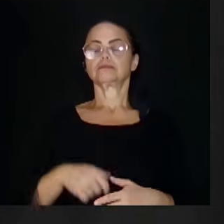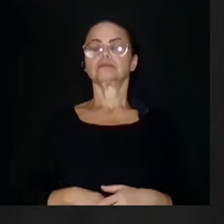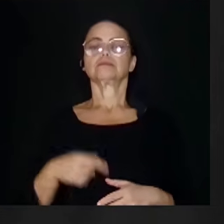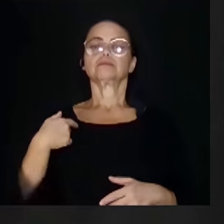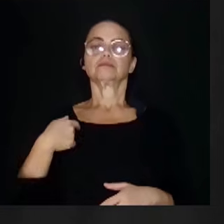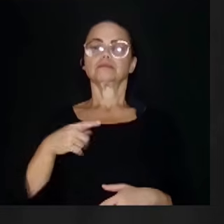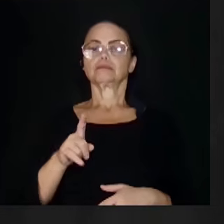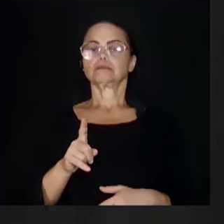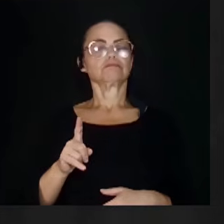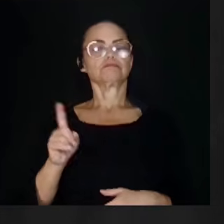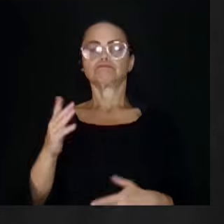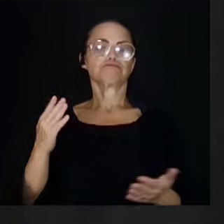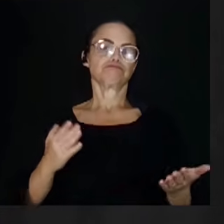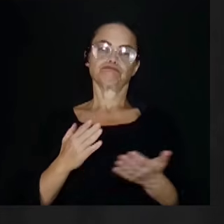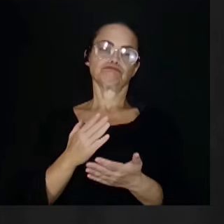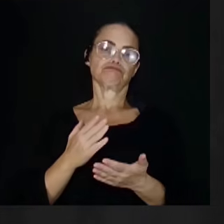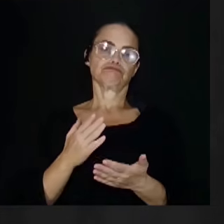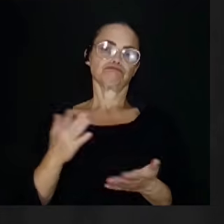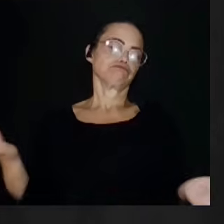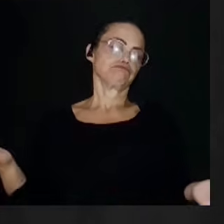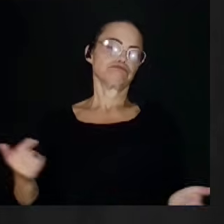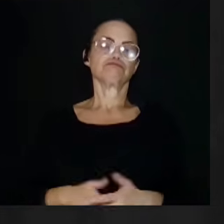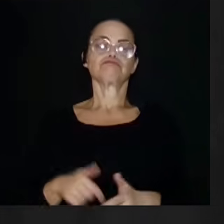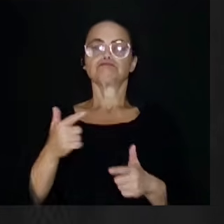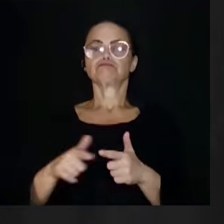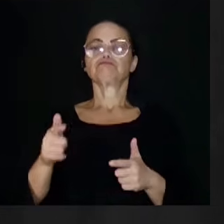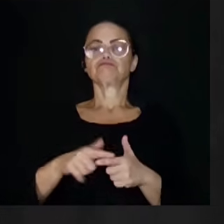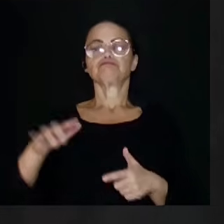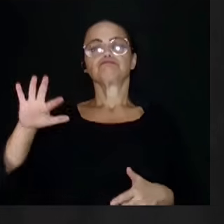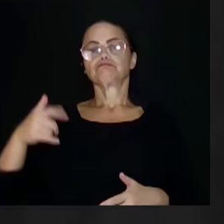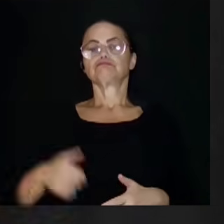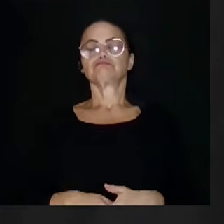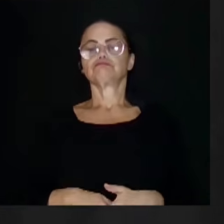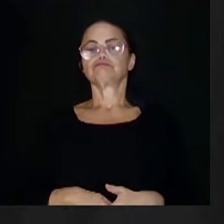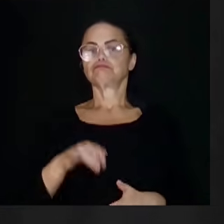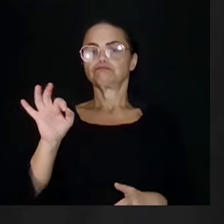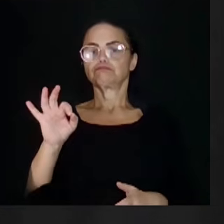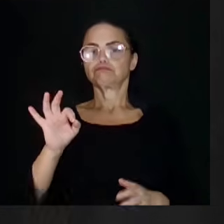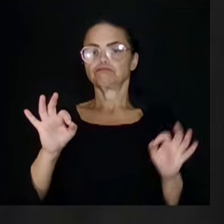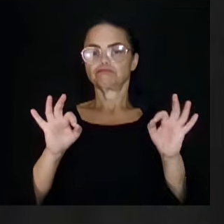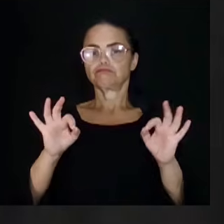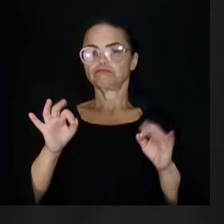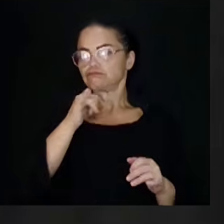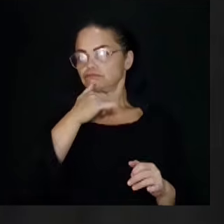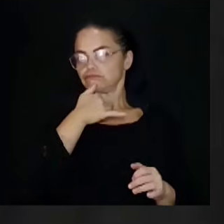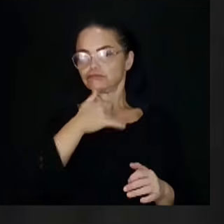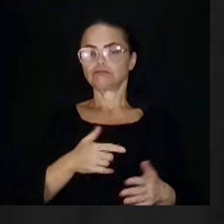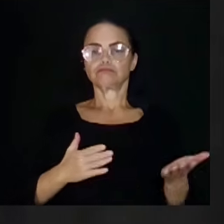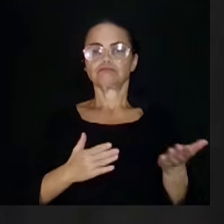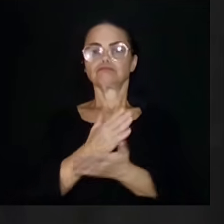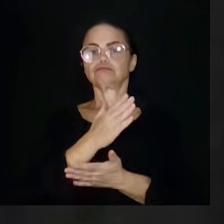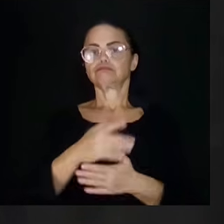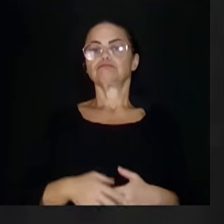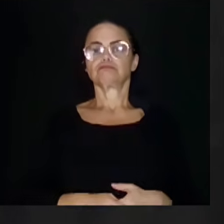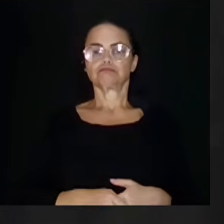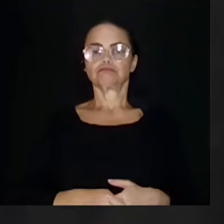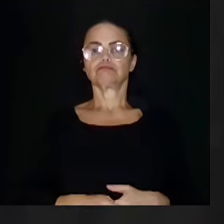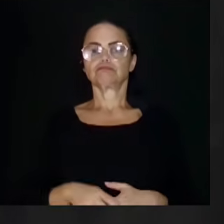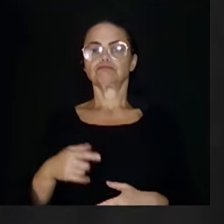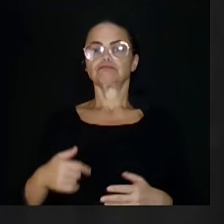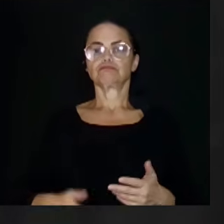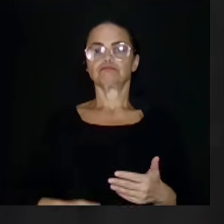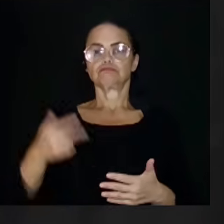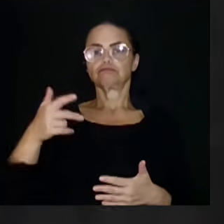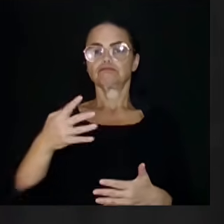passo, resolvido o meu problema, não magoou ninguém. Fui lá, fiz a prova, passei entre os primeiros 40